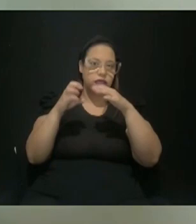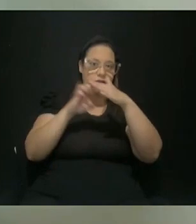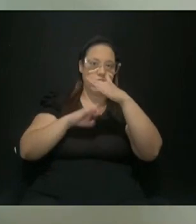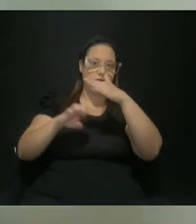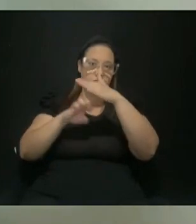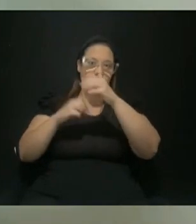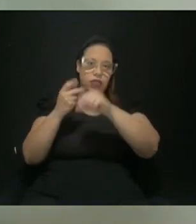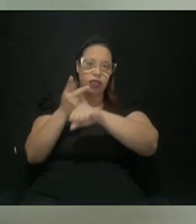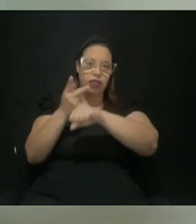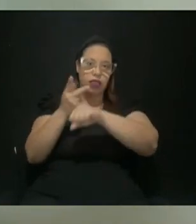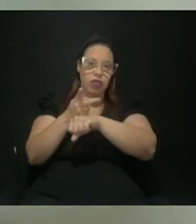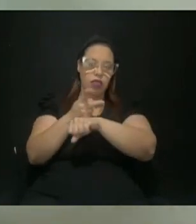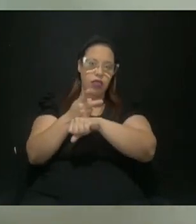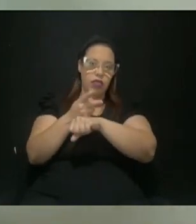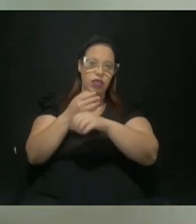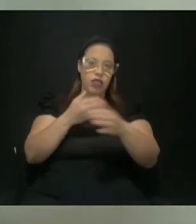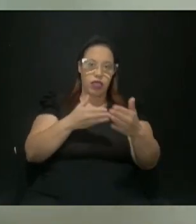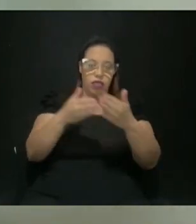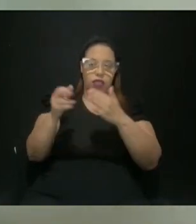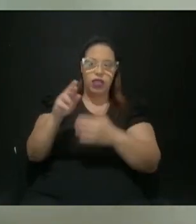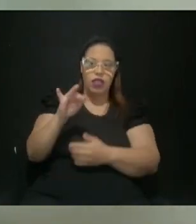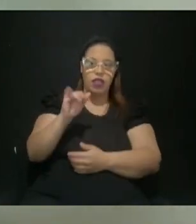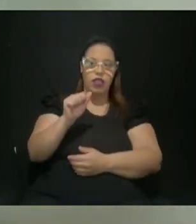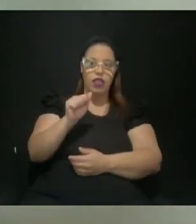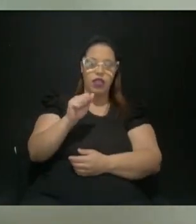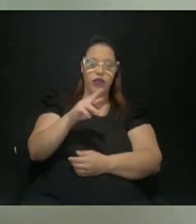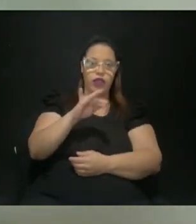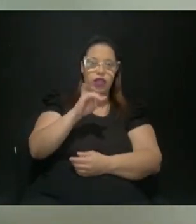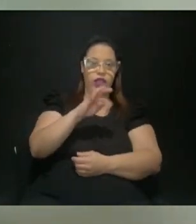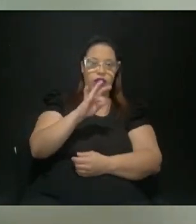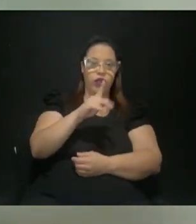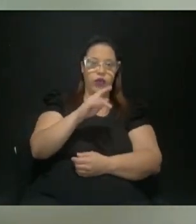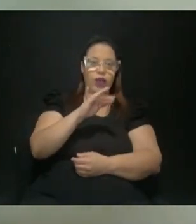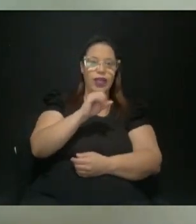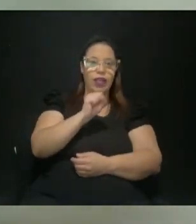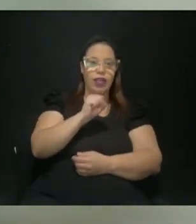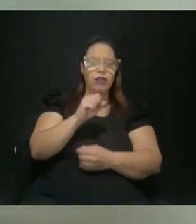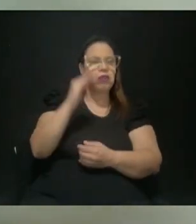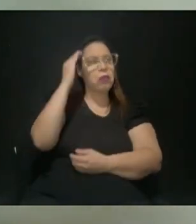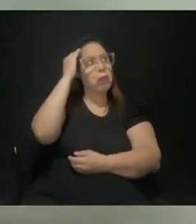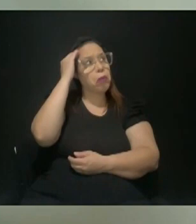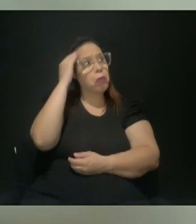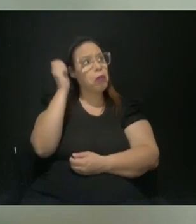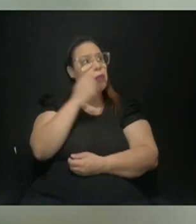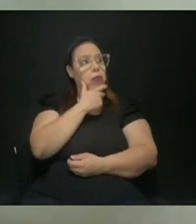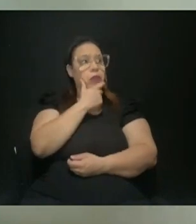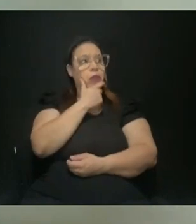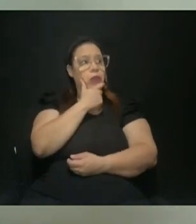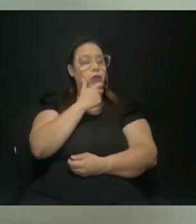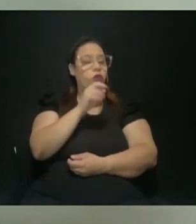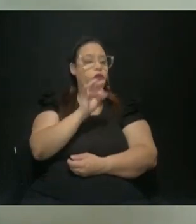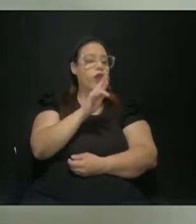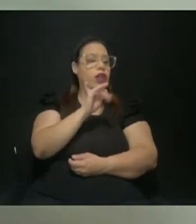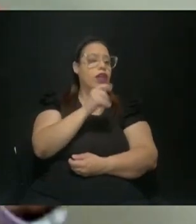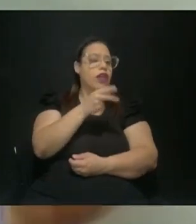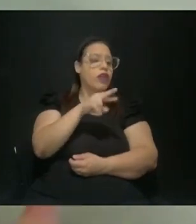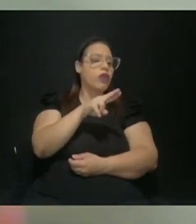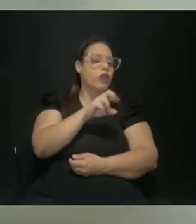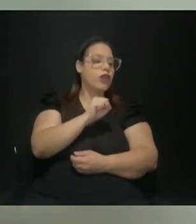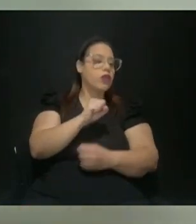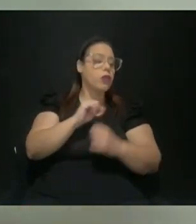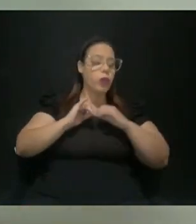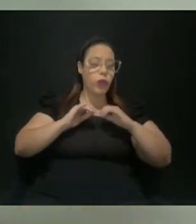de fornecedores as emissões. Então, ela entende como que os fornecedores também estão emitindo, faz